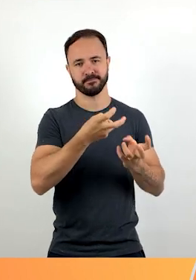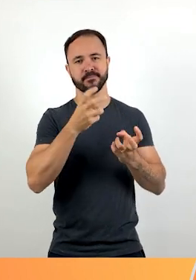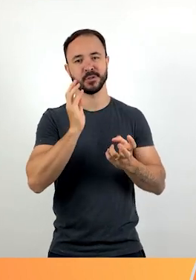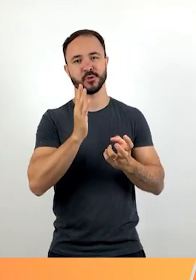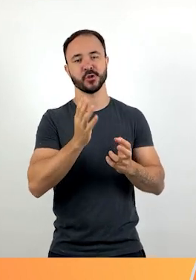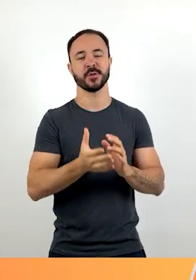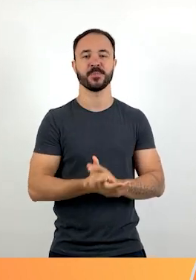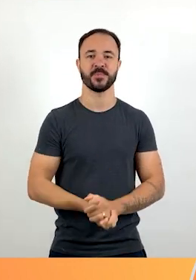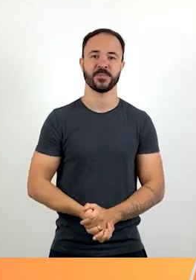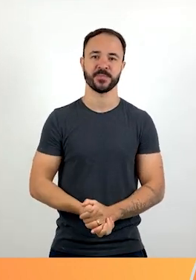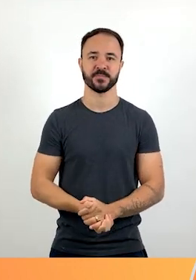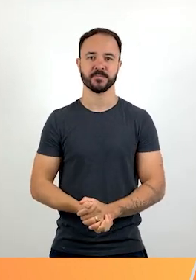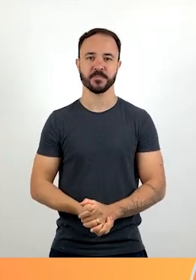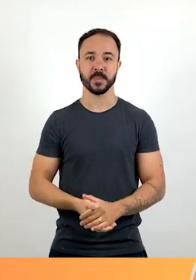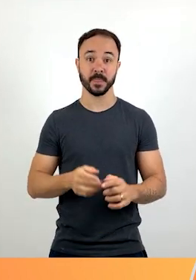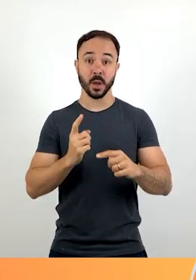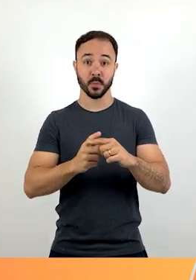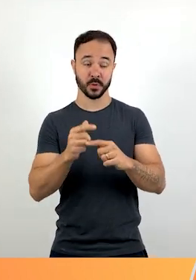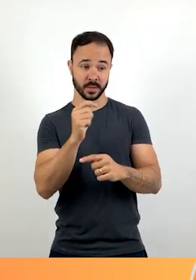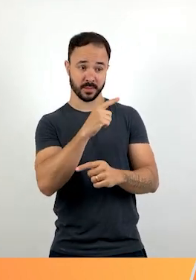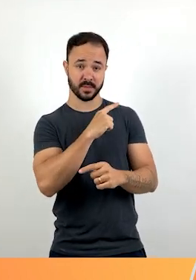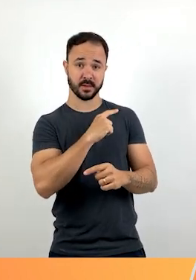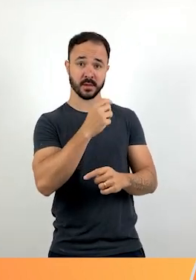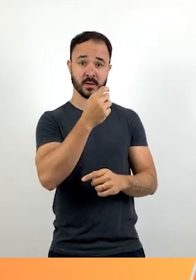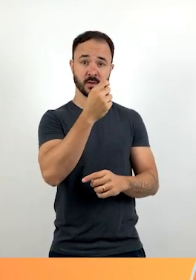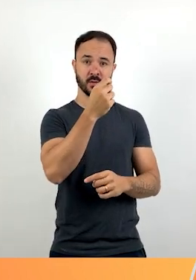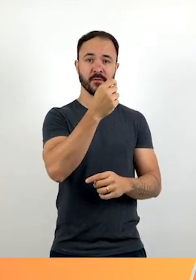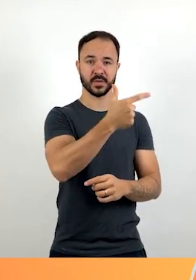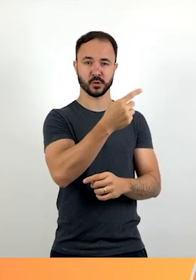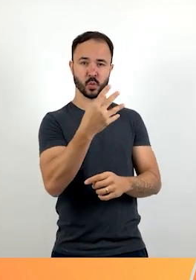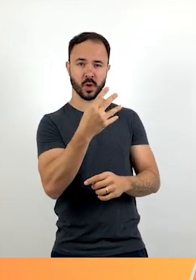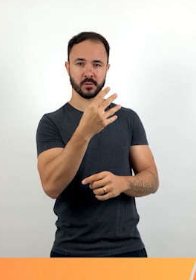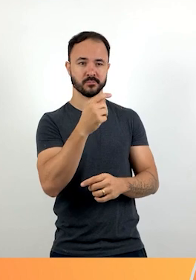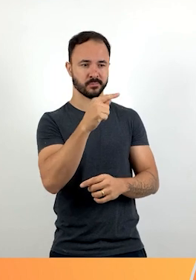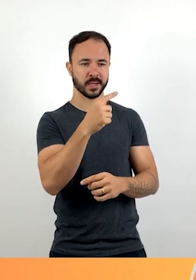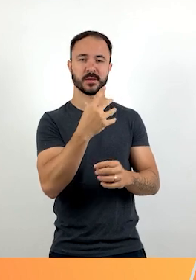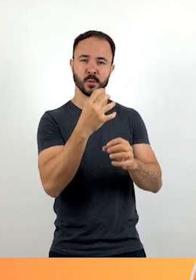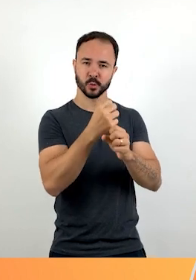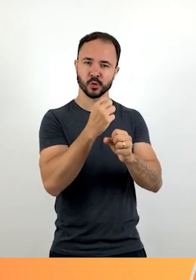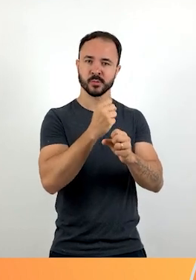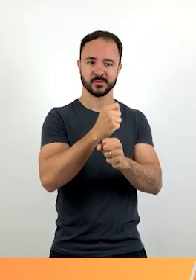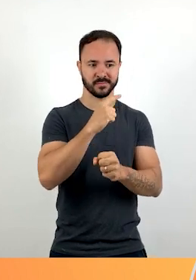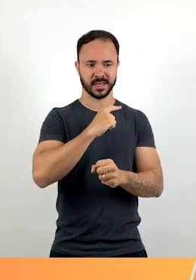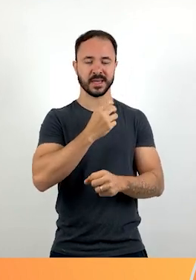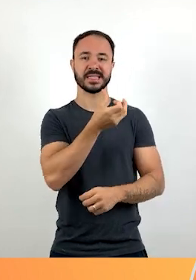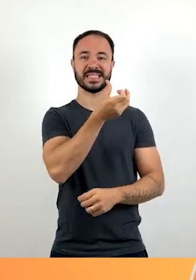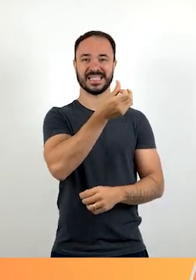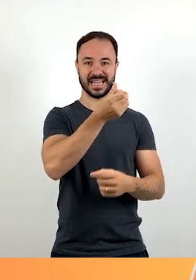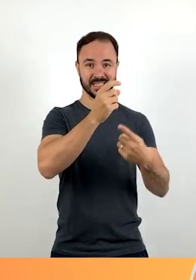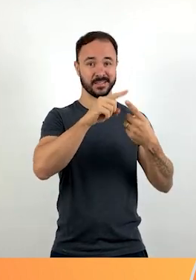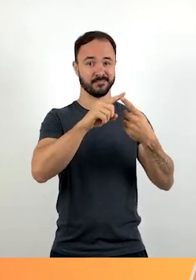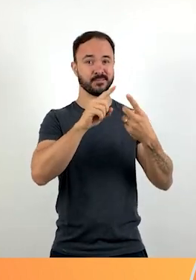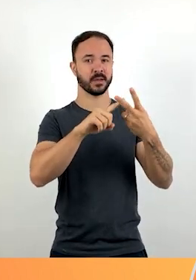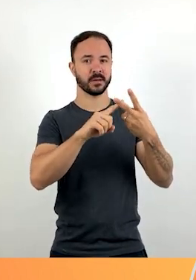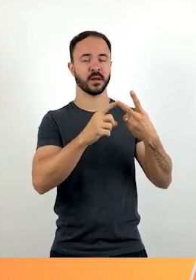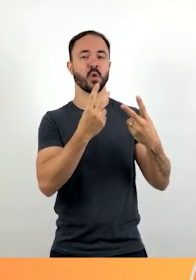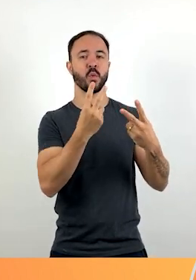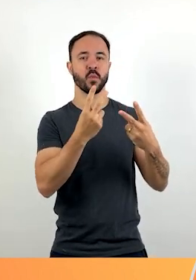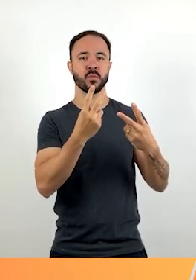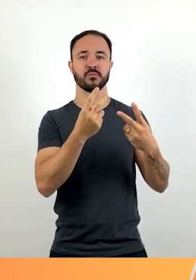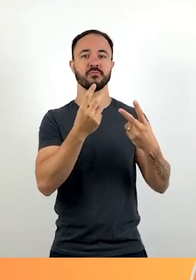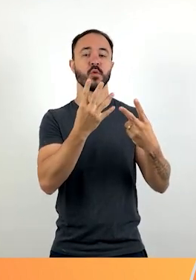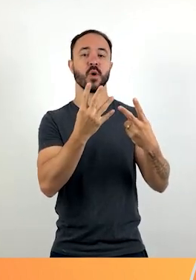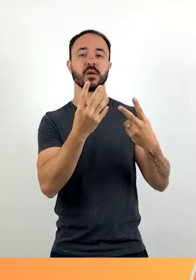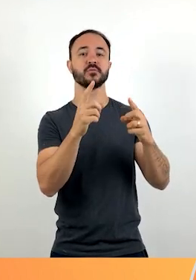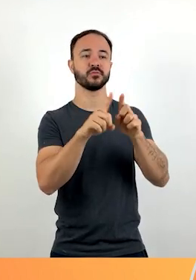porque, né, o 24, na sua composição, ele vai ter os números 6 e 4. Certinho? Então, olha só